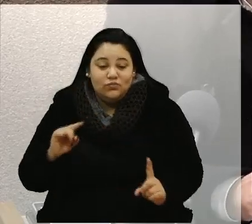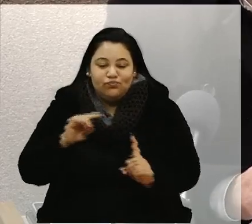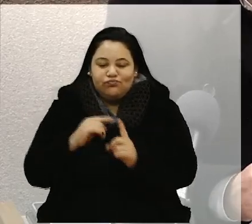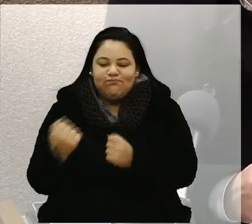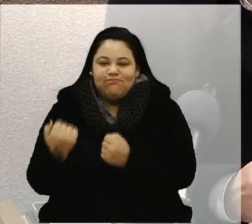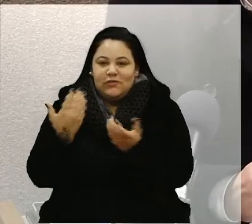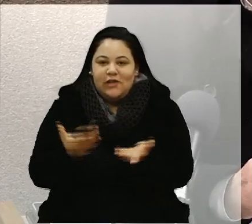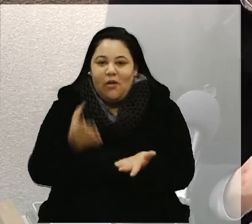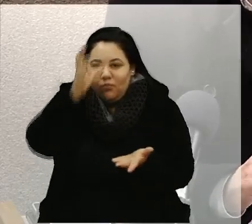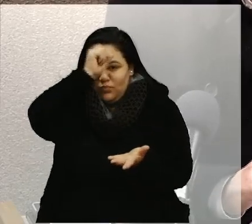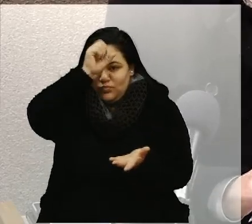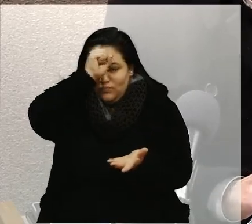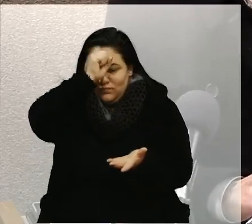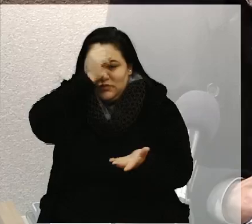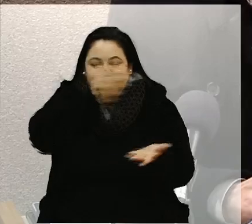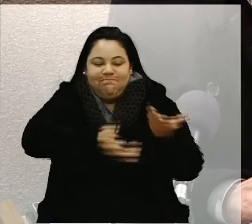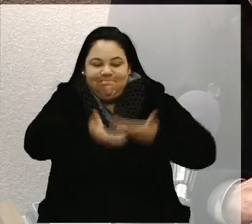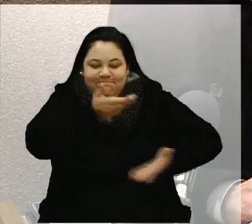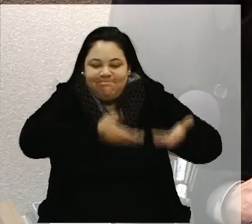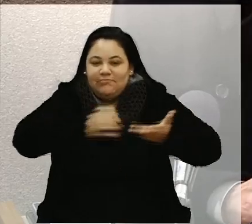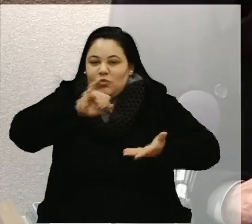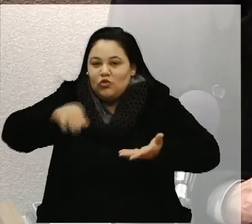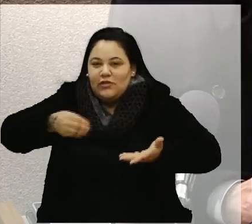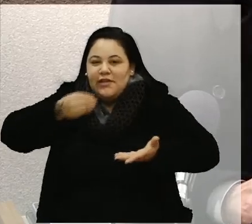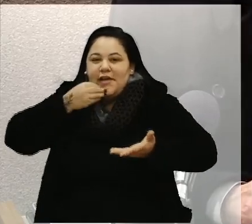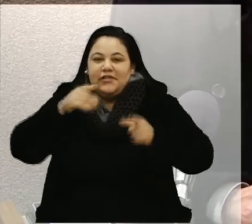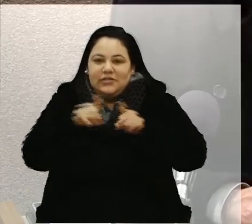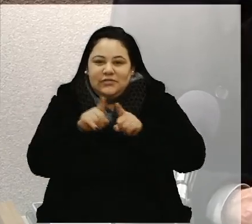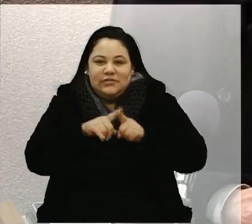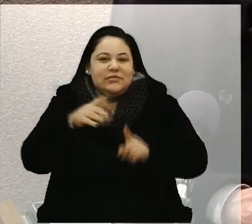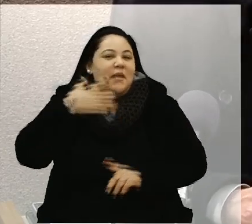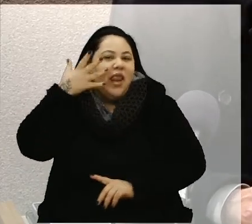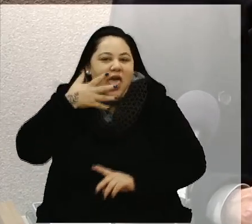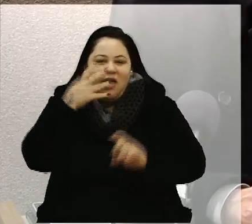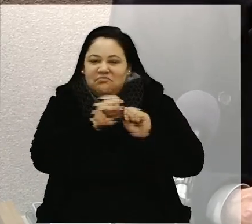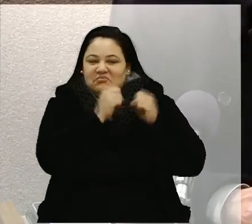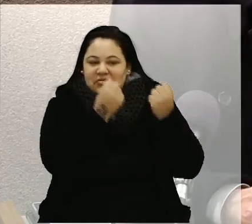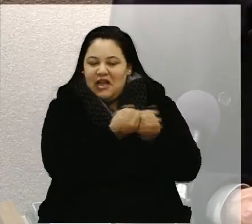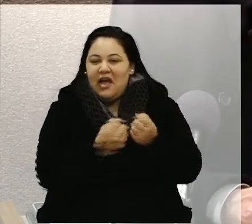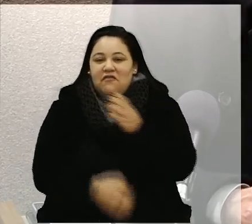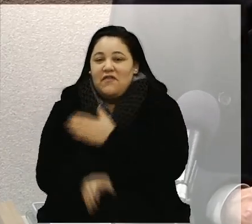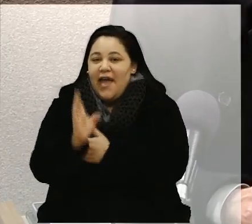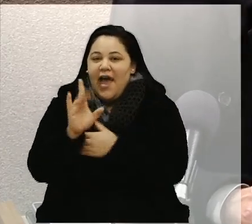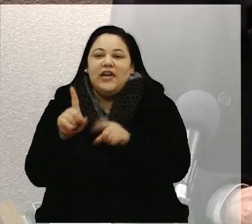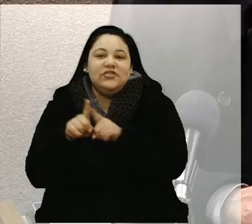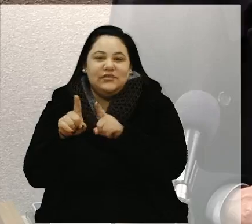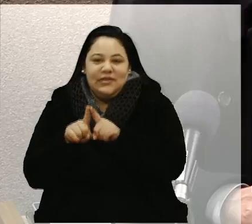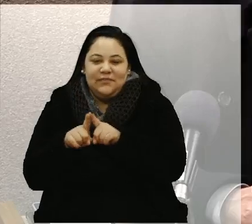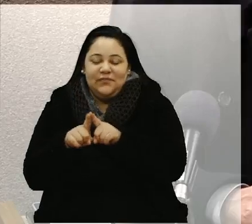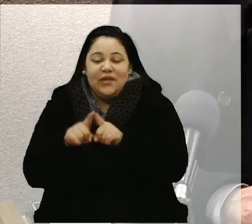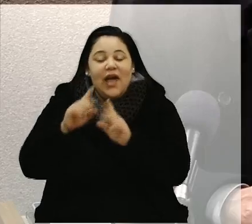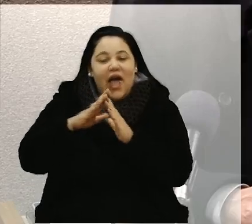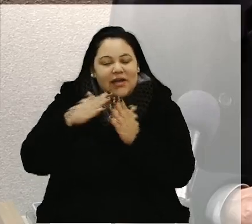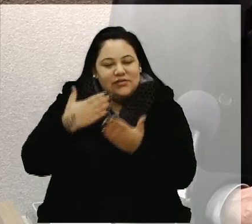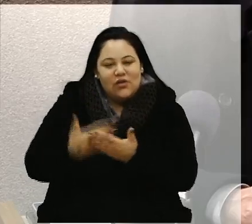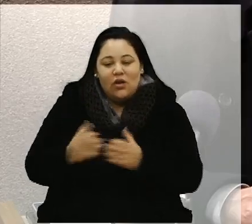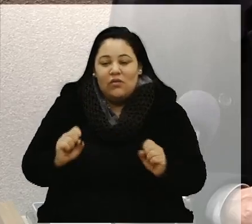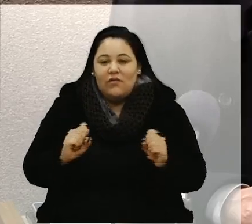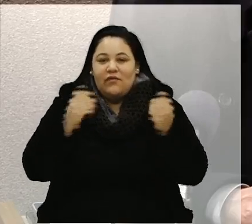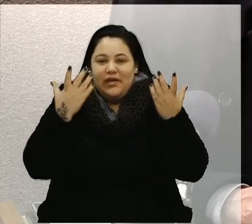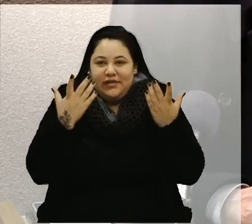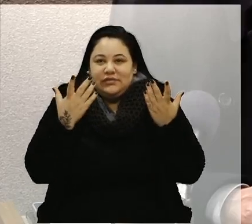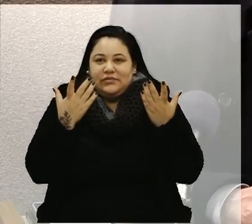a troca de experiências em seminários, encontros e convenções, IASIG, eventos oferecidos